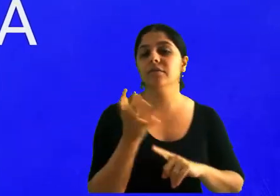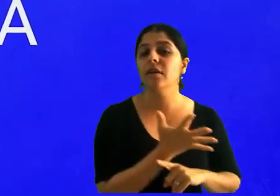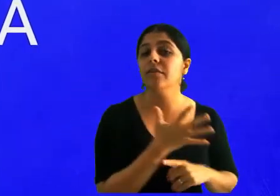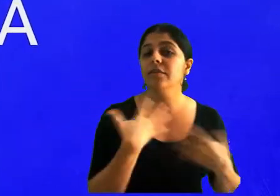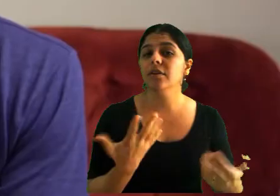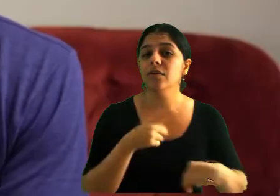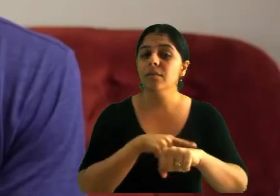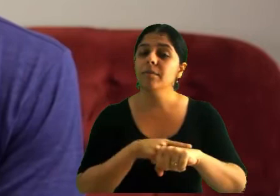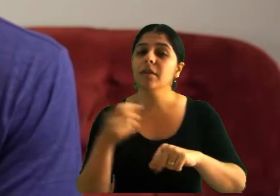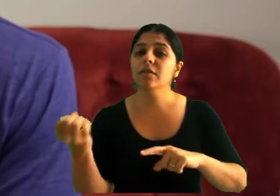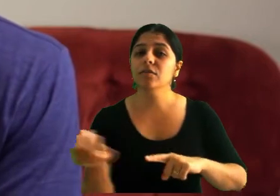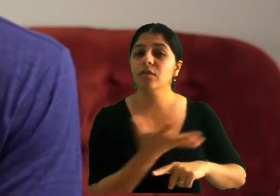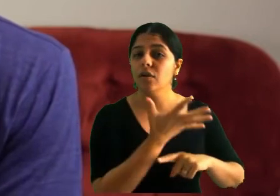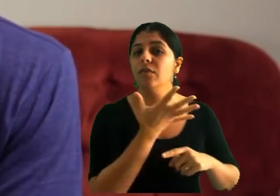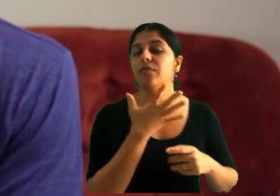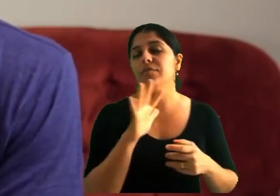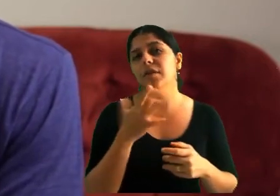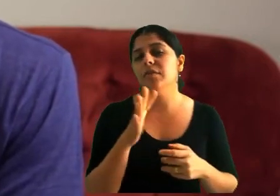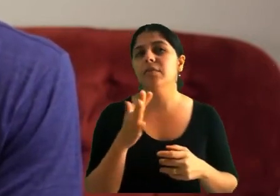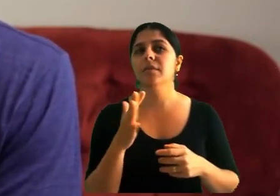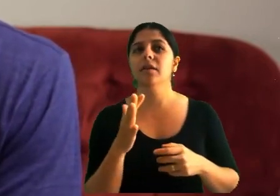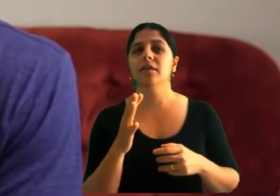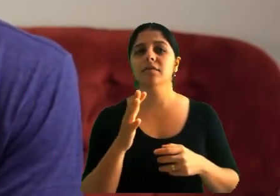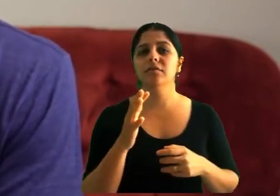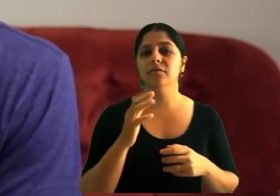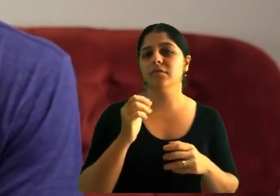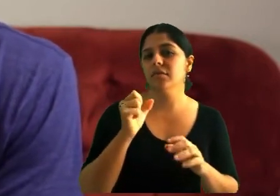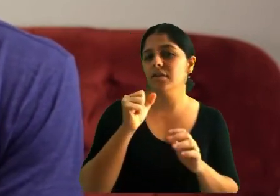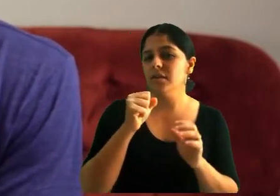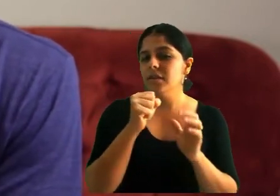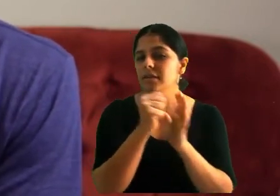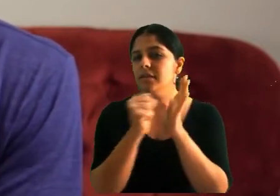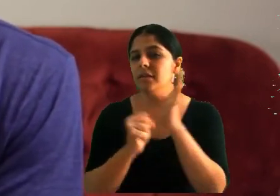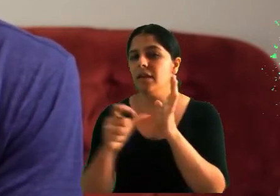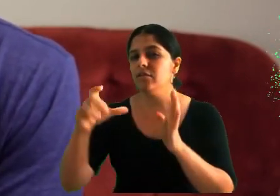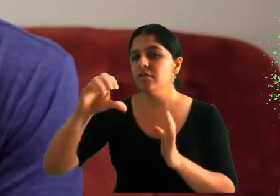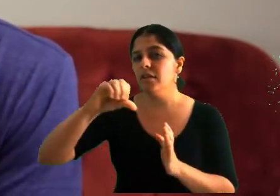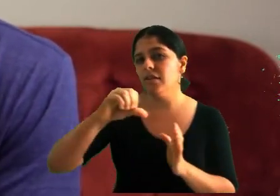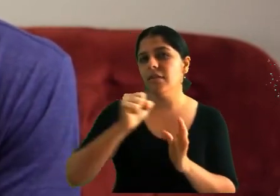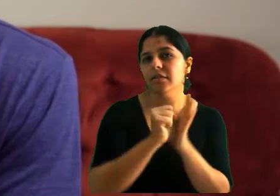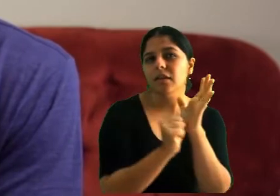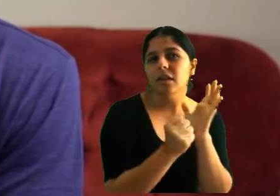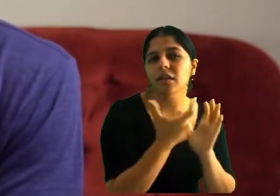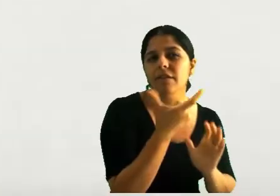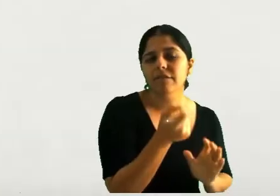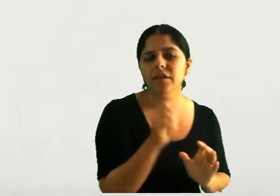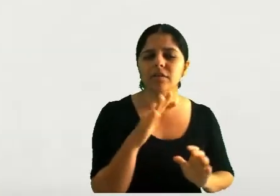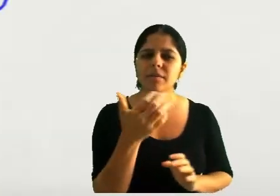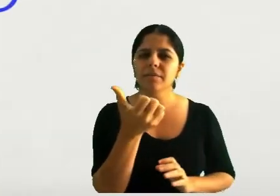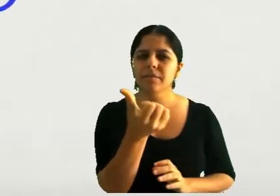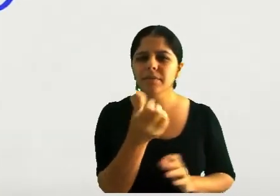arte moderna. O período moderno começa um pouco antes da virada do século XIX para o século XX, na década